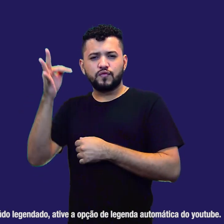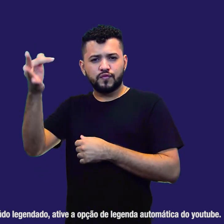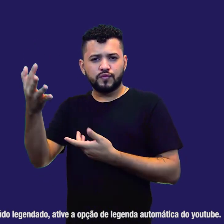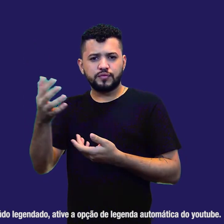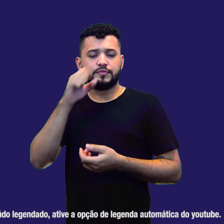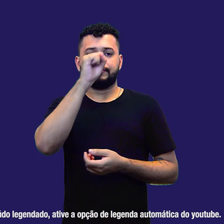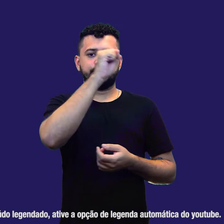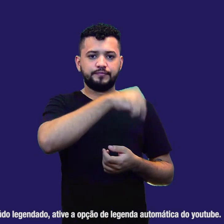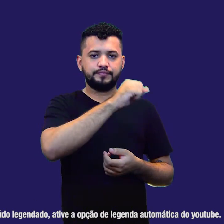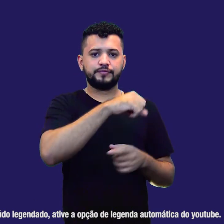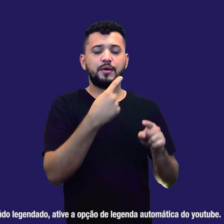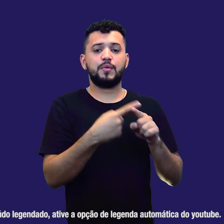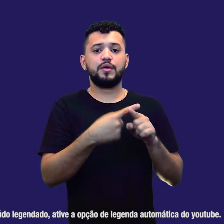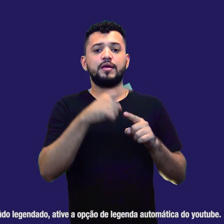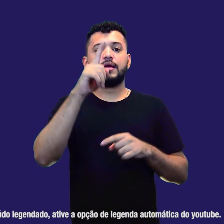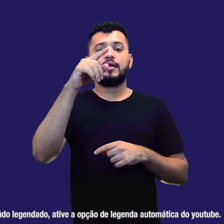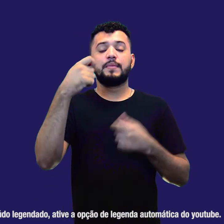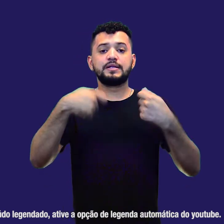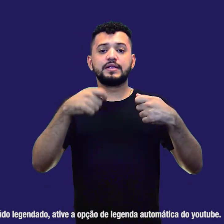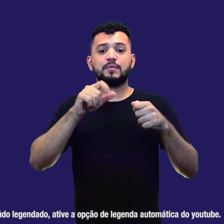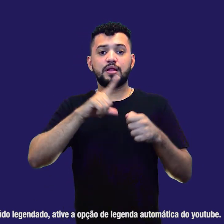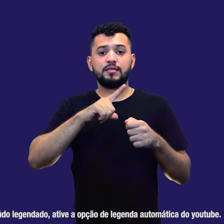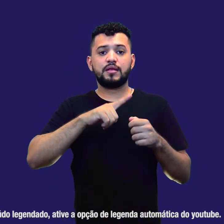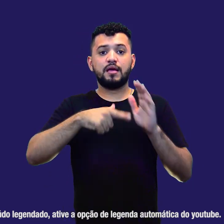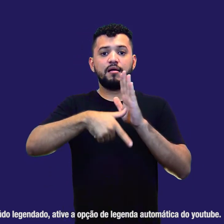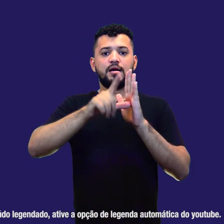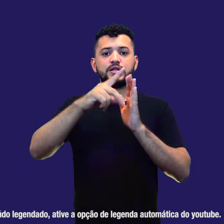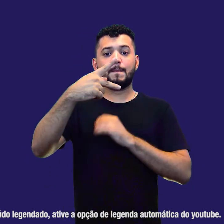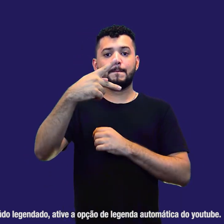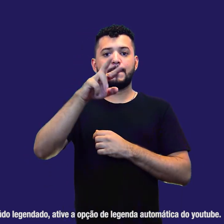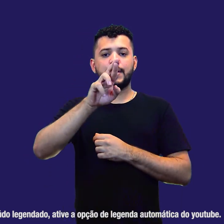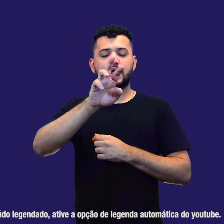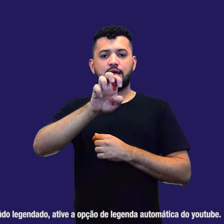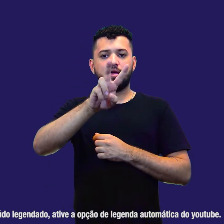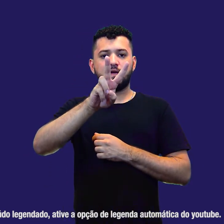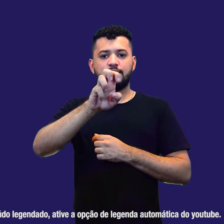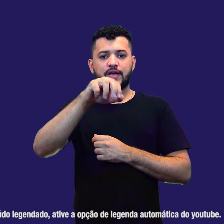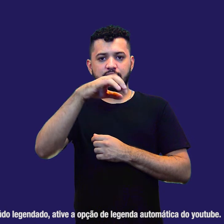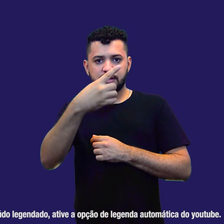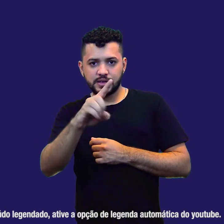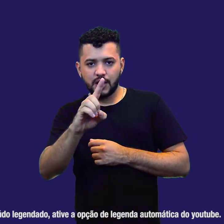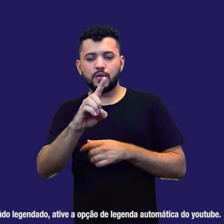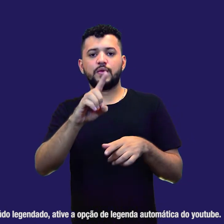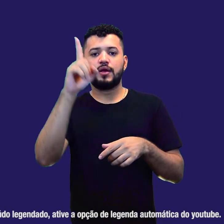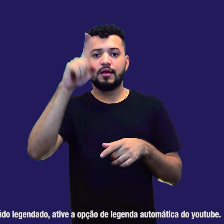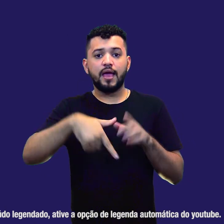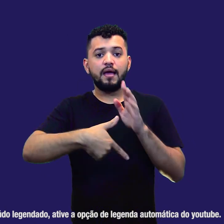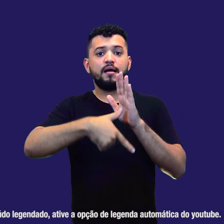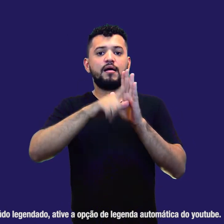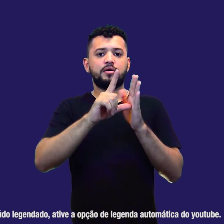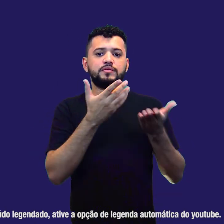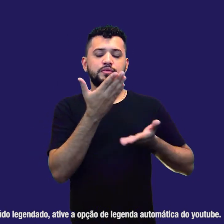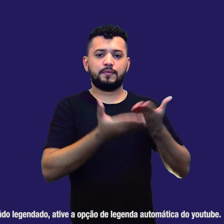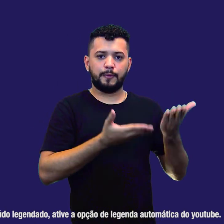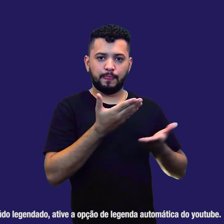gente fala da prevenção. Você vai prevenir uma sobrecarga de